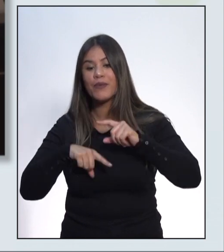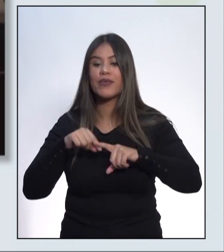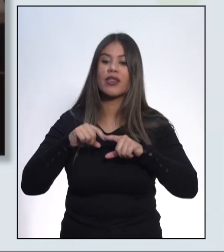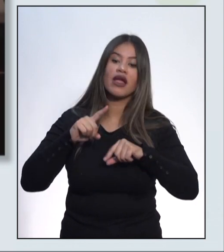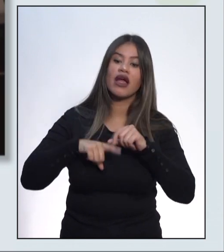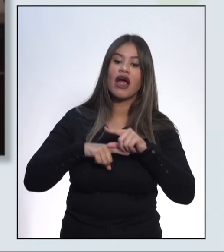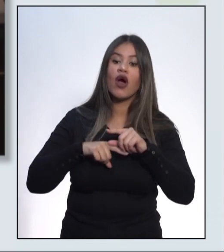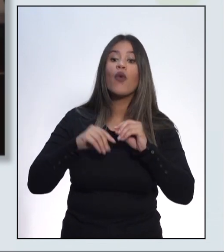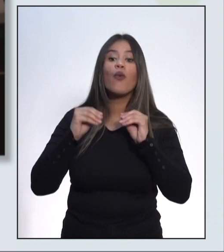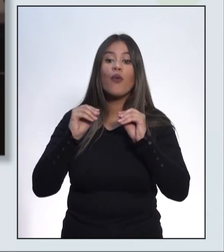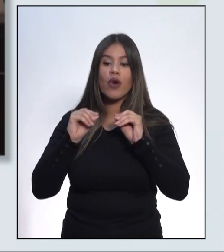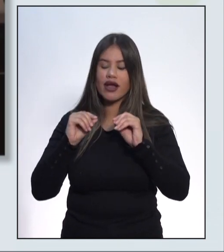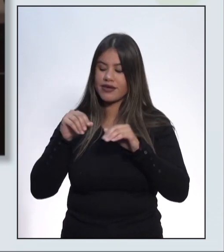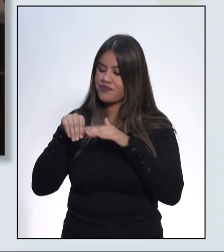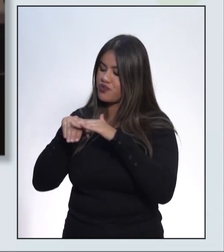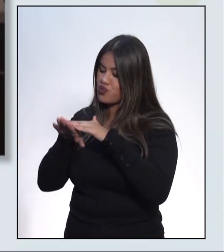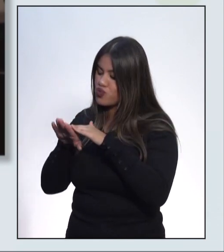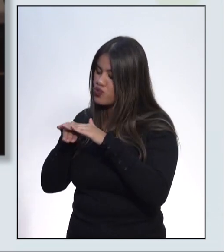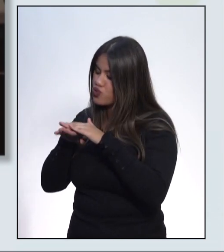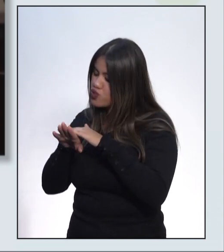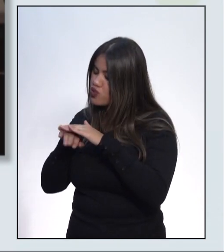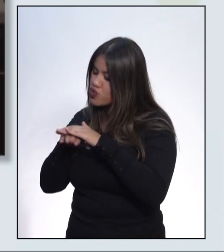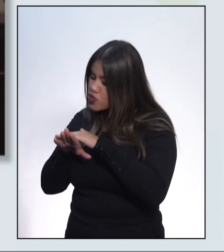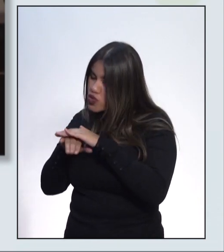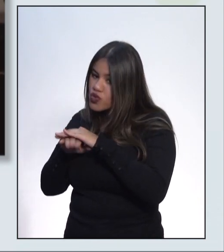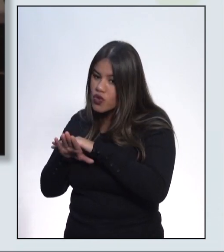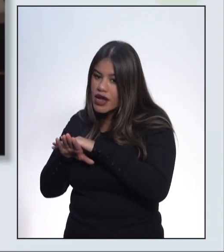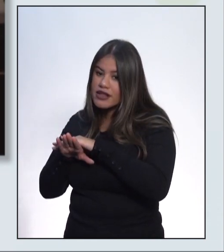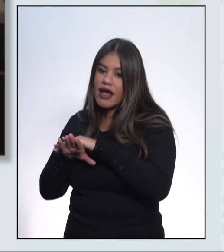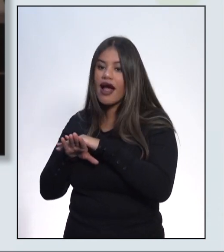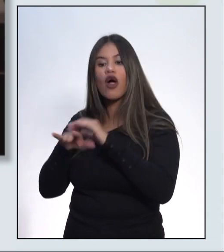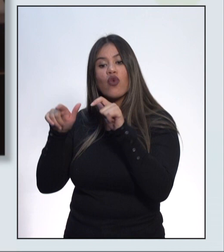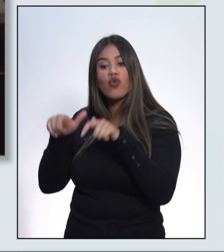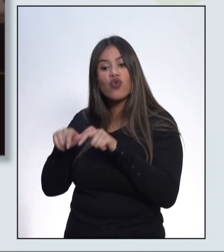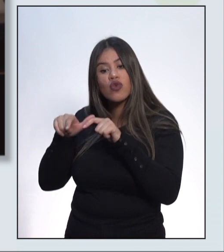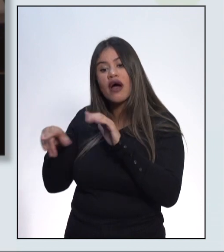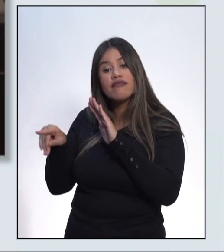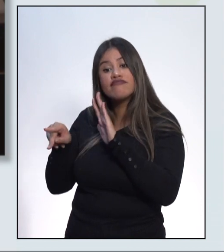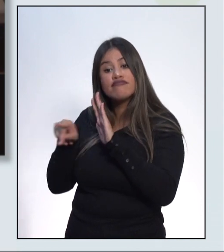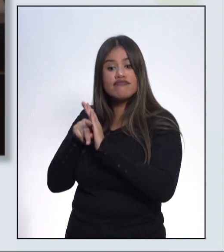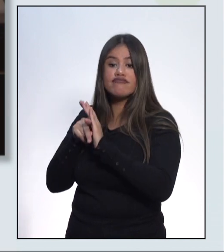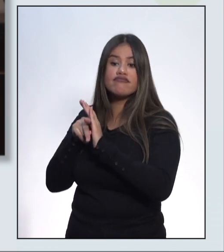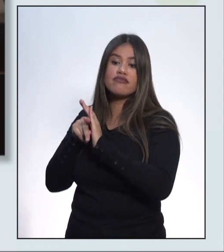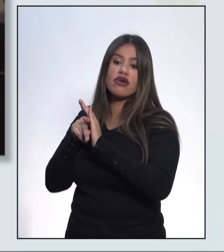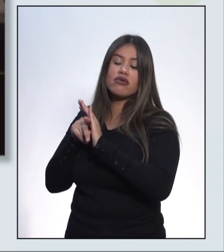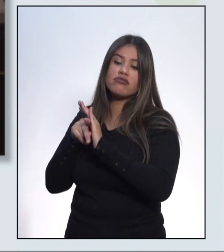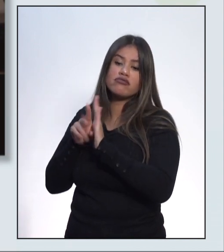e guardar eles em algum lugar especial, um lugar que seja